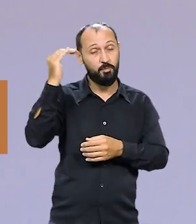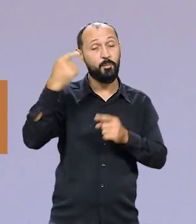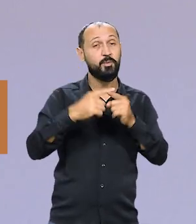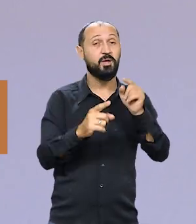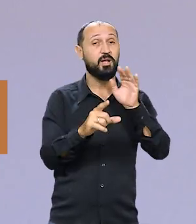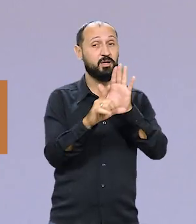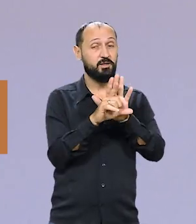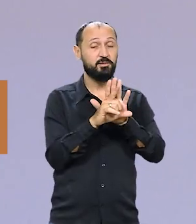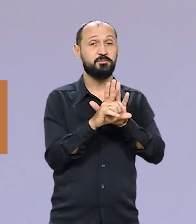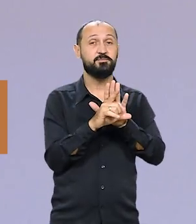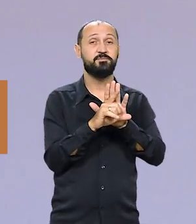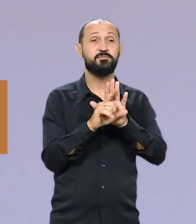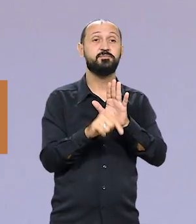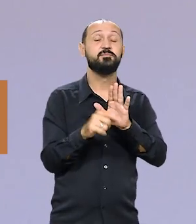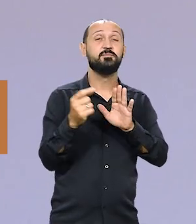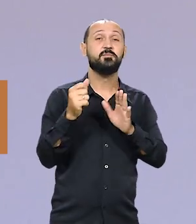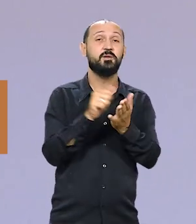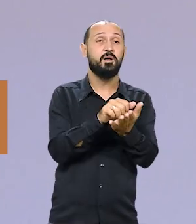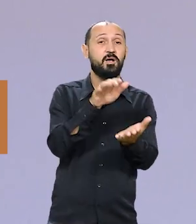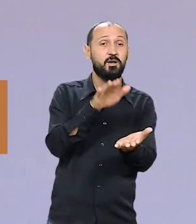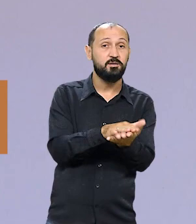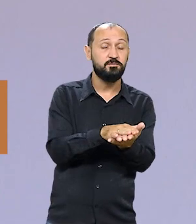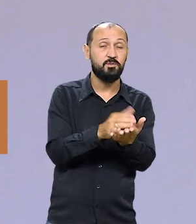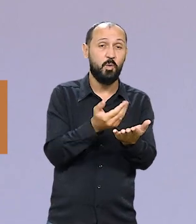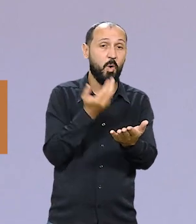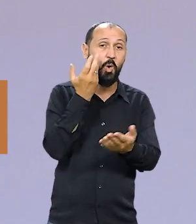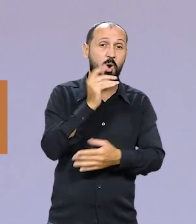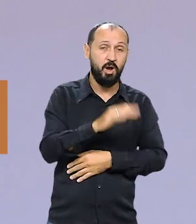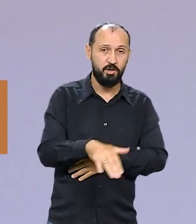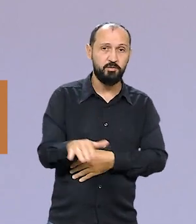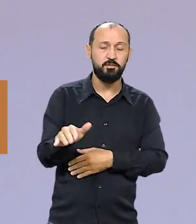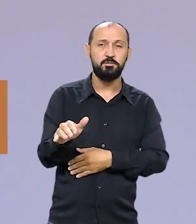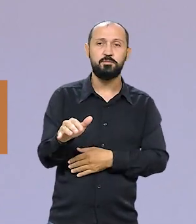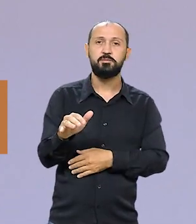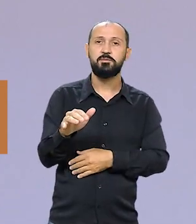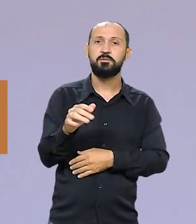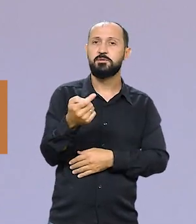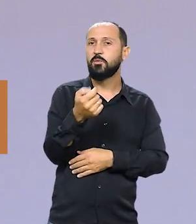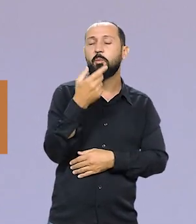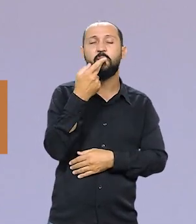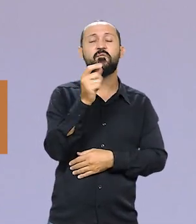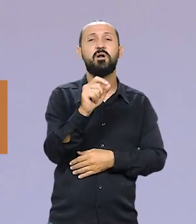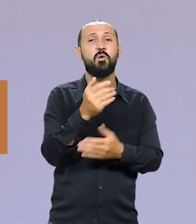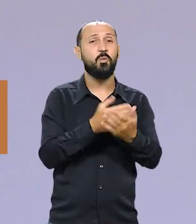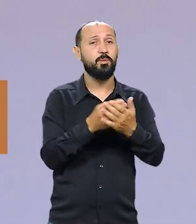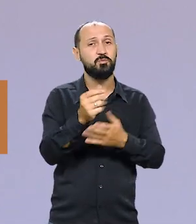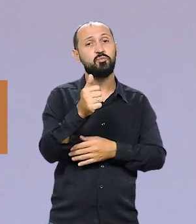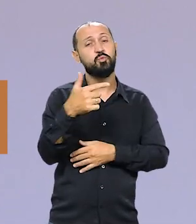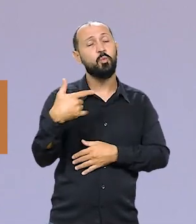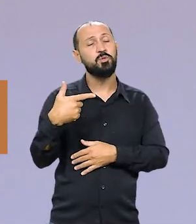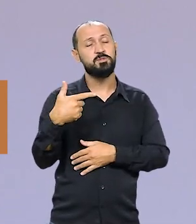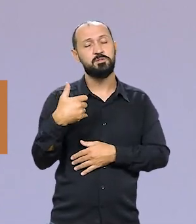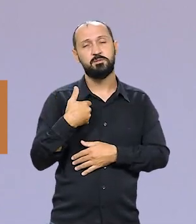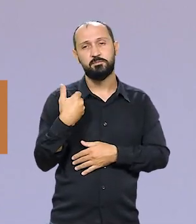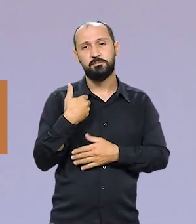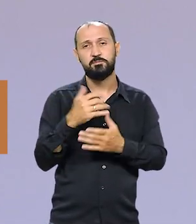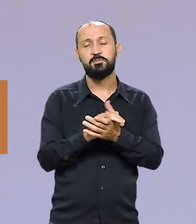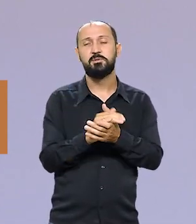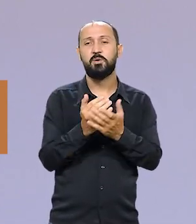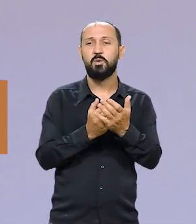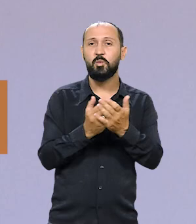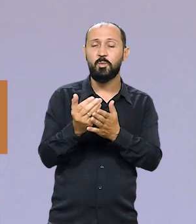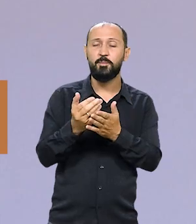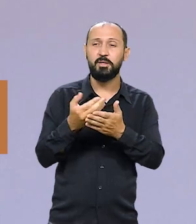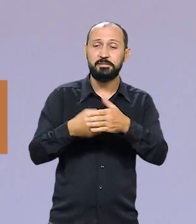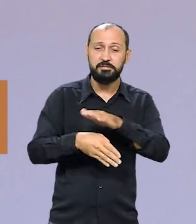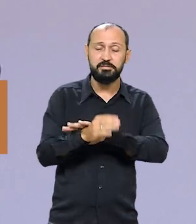lei nossa é uma das que penaliza mais cedo o nosso adolescente, isso é muito pouco falado, a partir dos 12, e a partir dos 12 ele entra e nunca